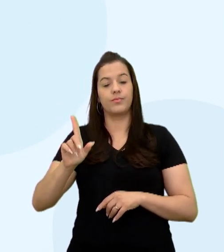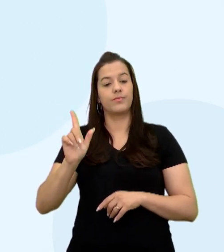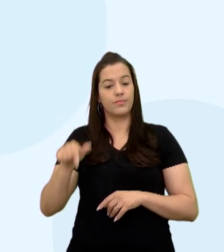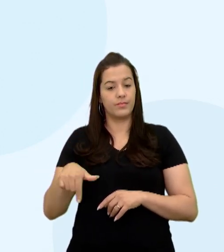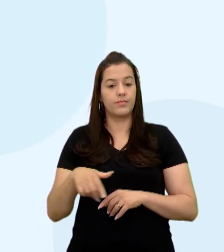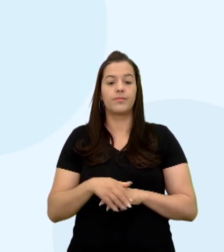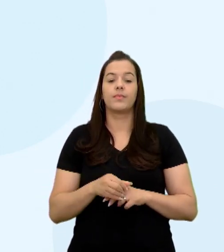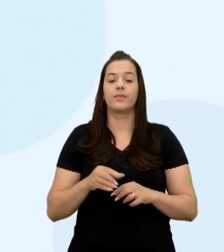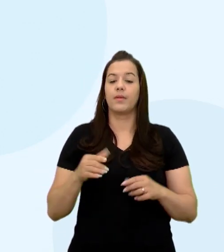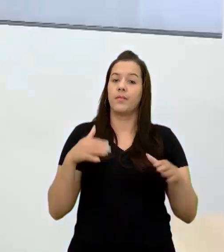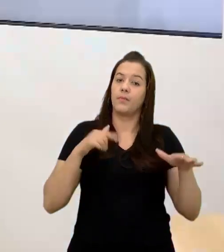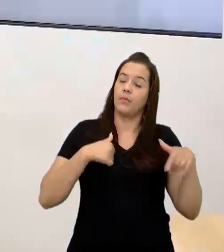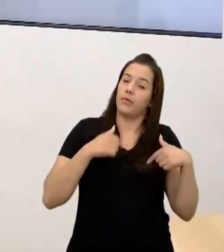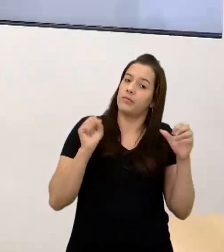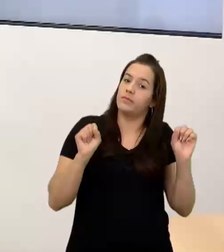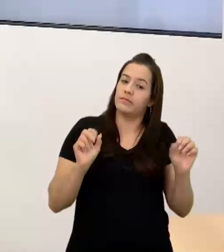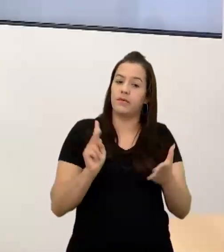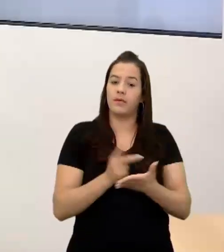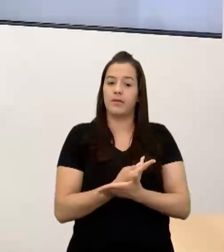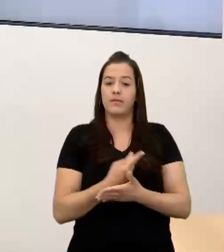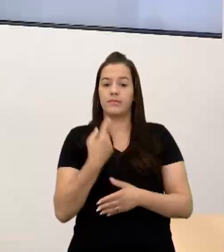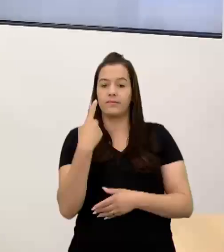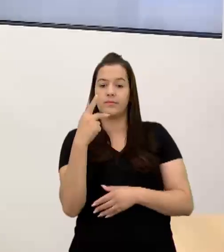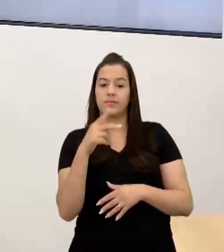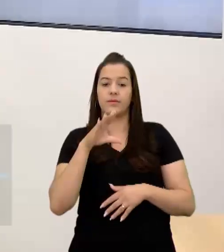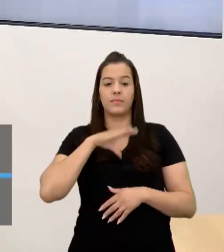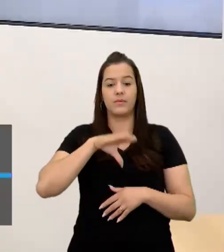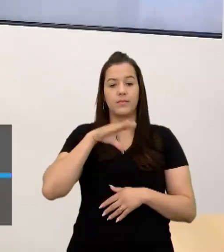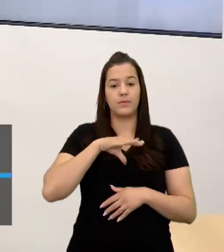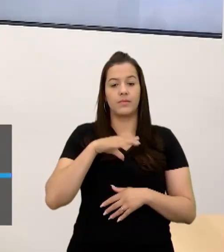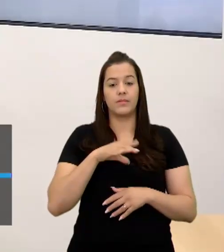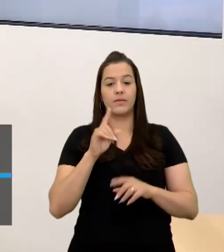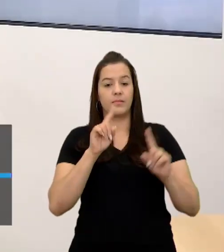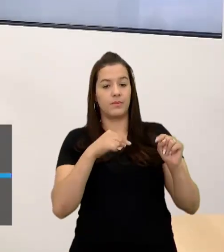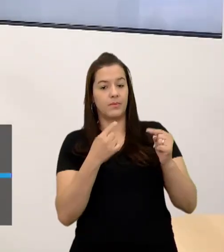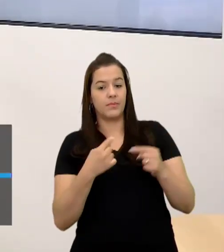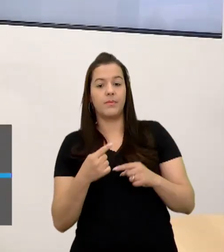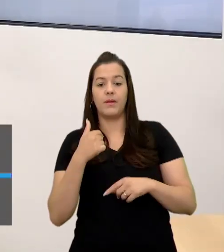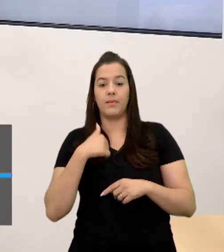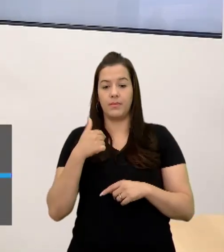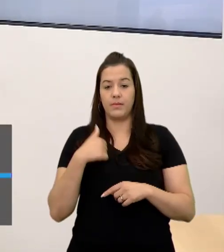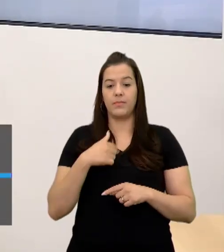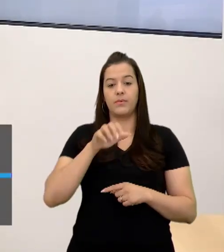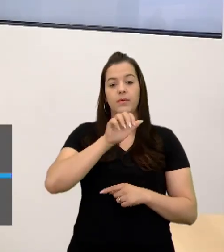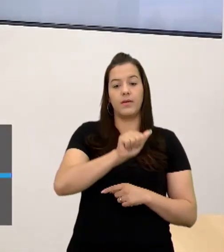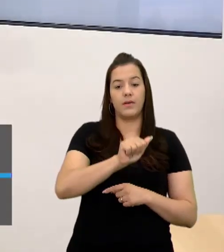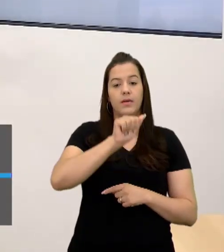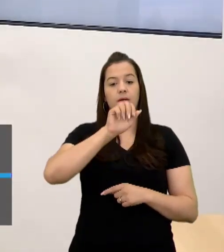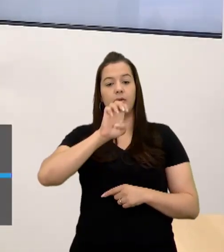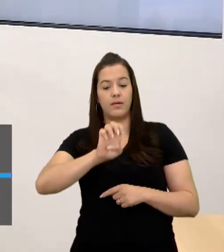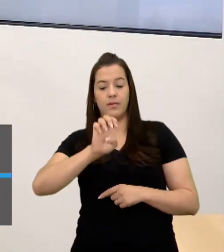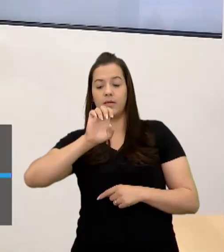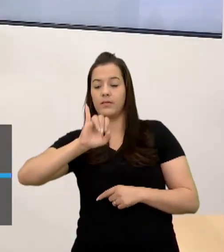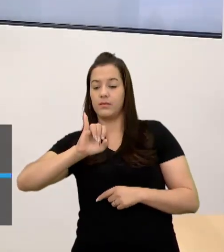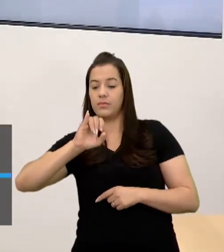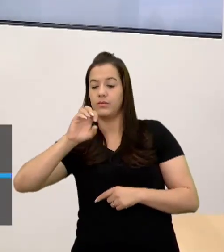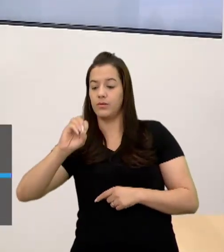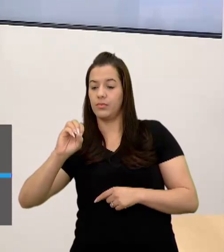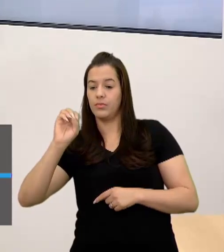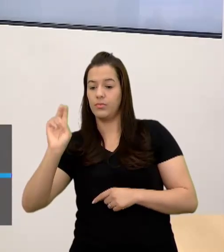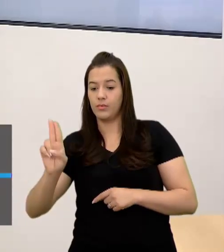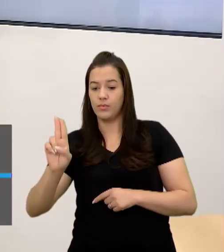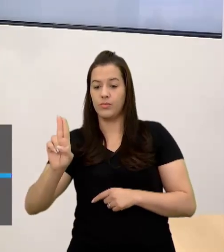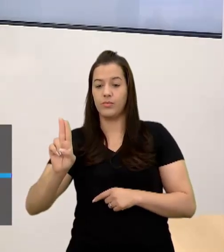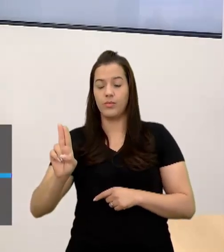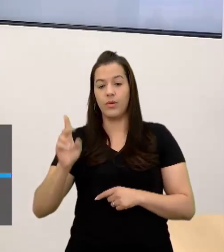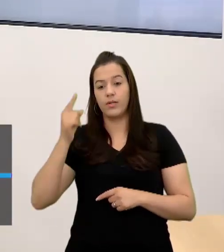vogais, né? Posso estar errado, né? Aí os professores de português aí vão me dar bronca depois. Mas para mim, A, E, I, O, U são as vogais. Para mim são aquelas